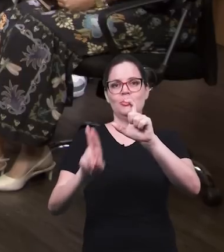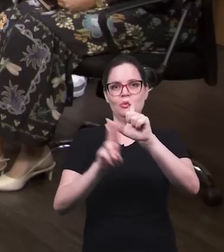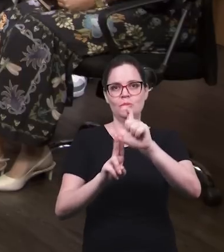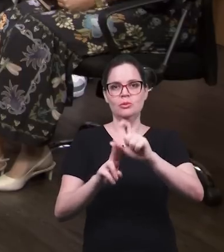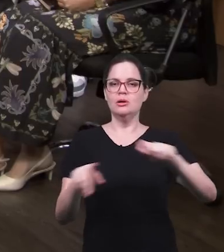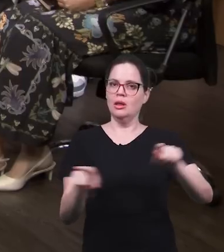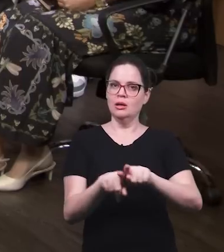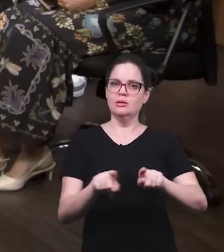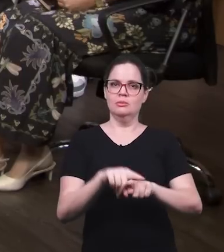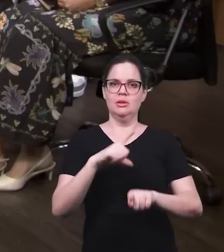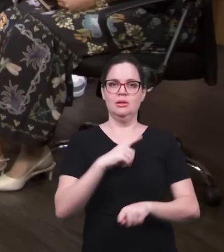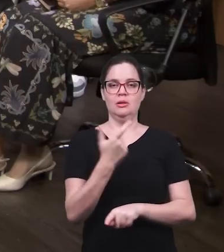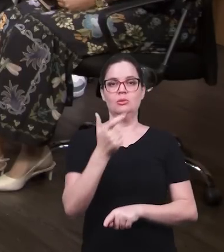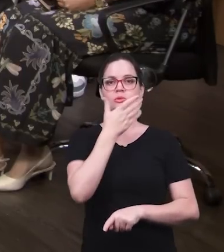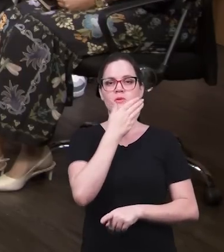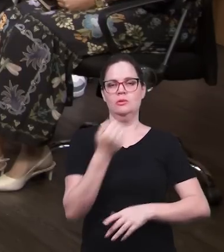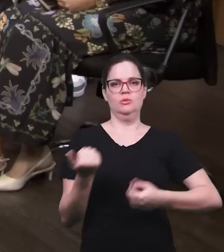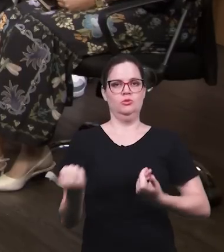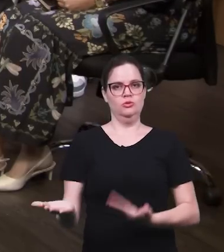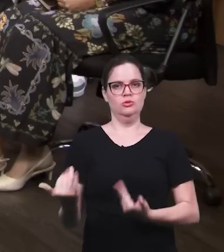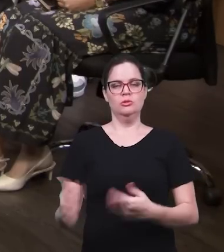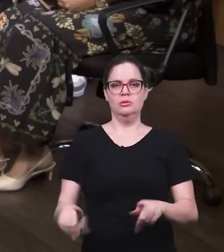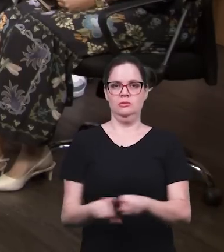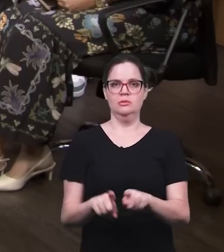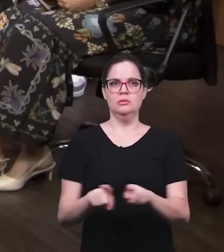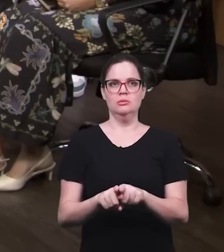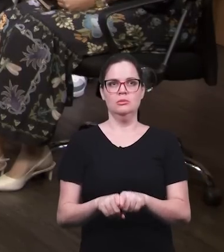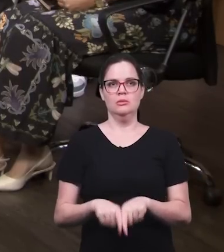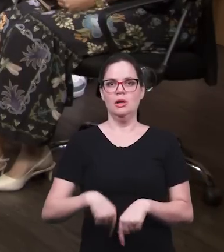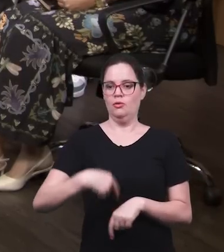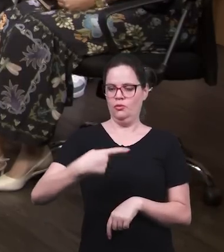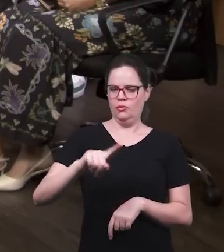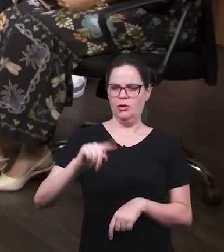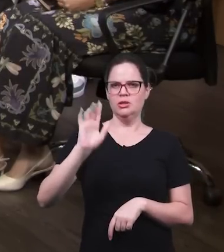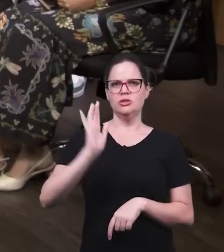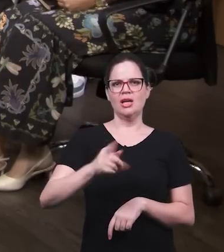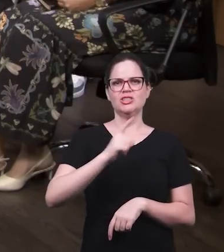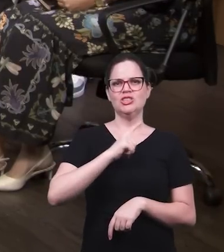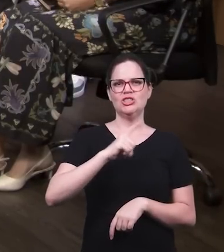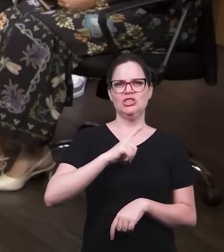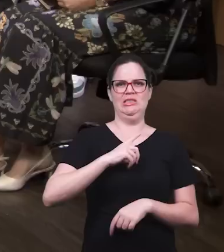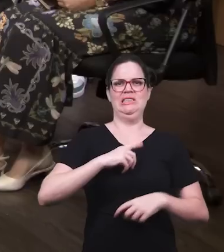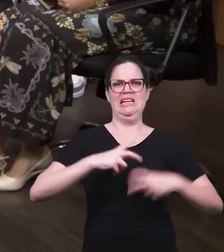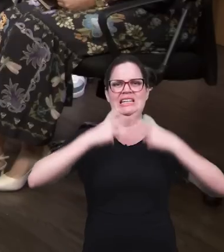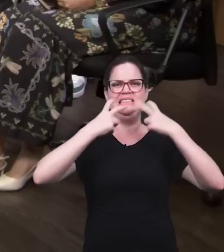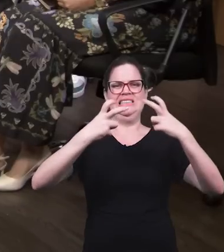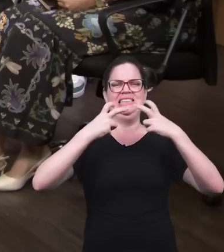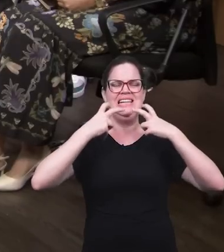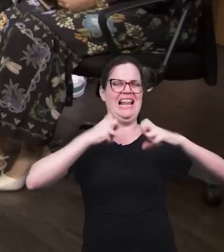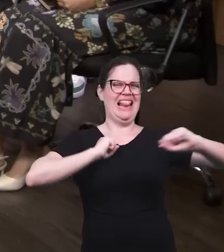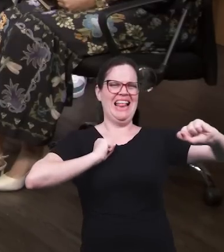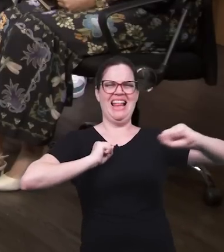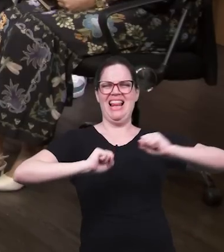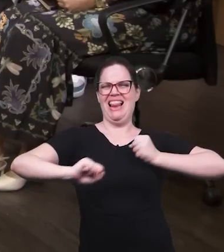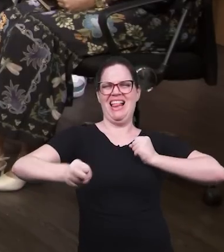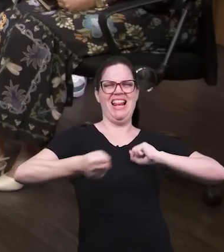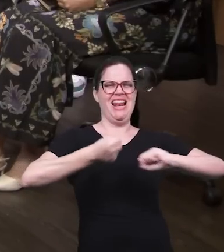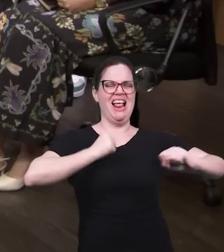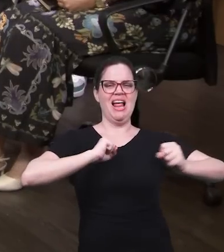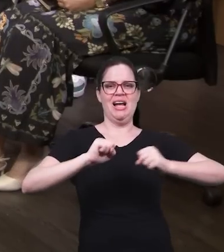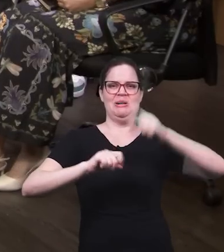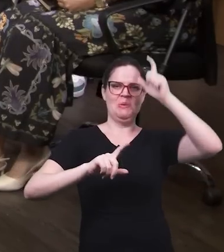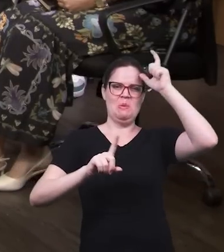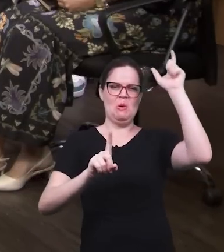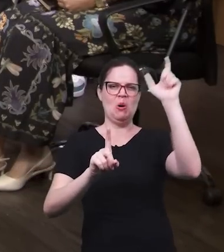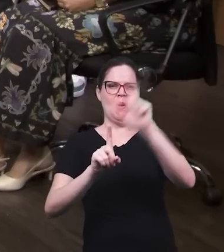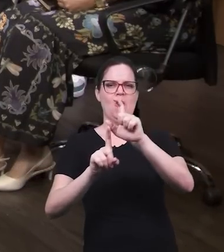Você tem o caso do jovem lunático, e Jesus também o repreendeu. Ele tinha ataques, ataques terríveis, e